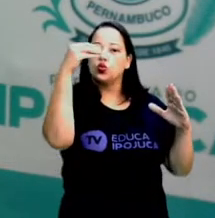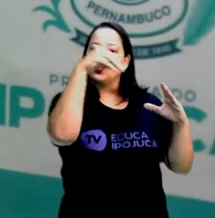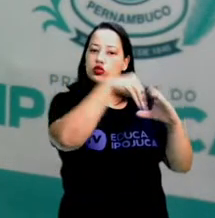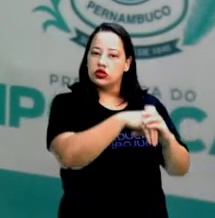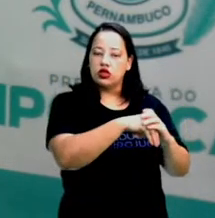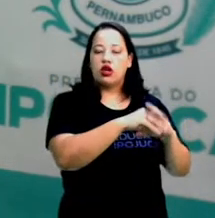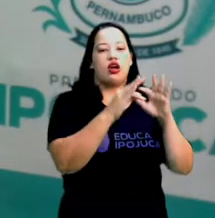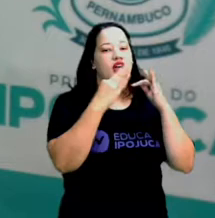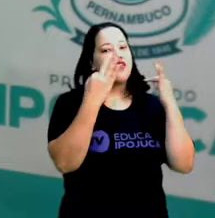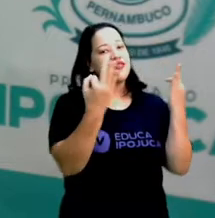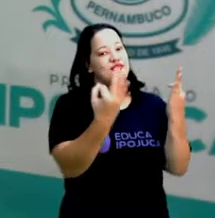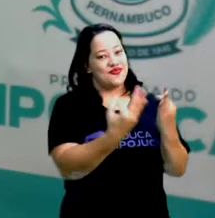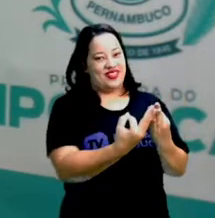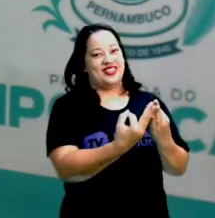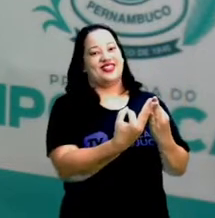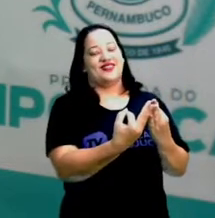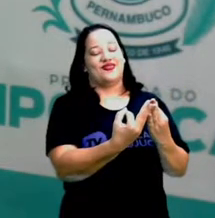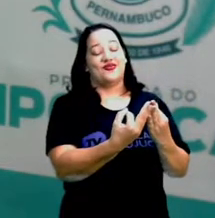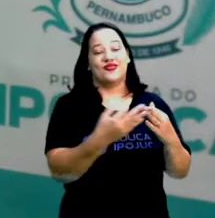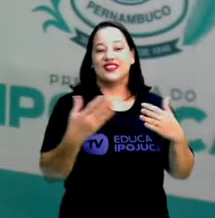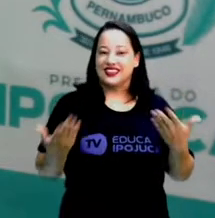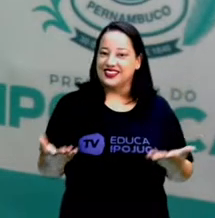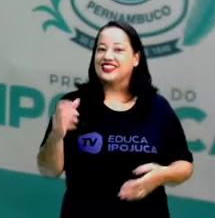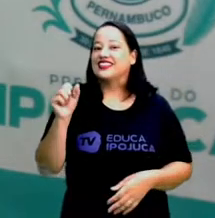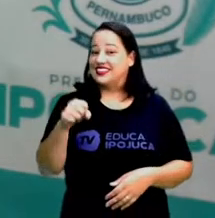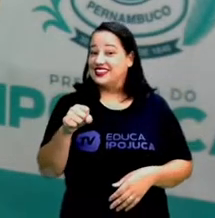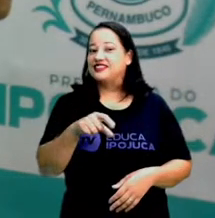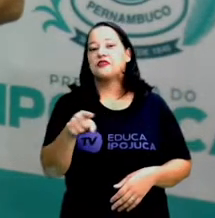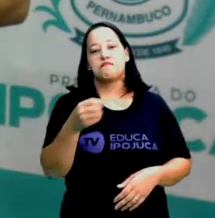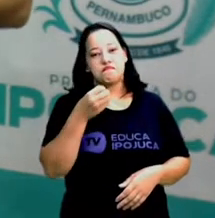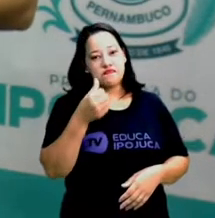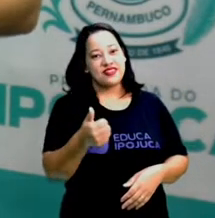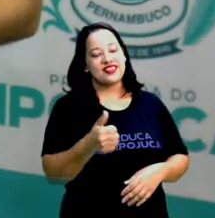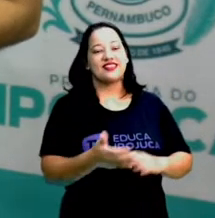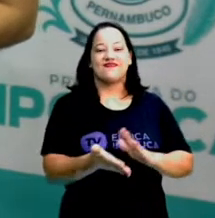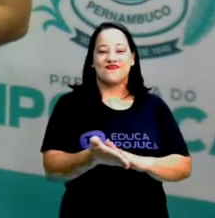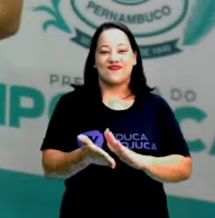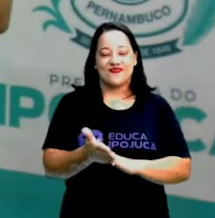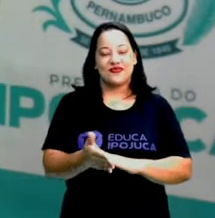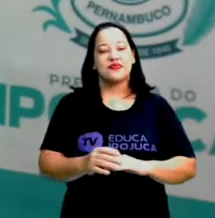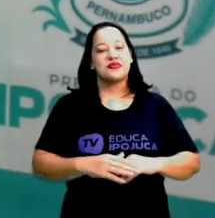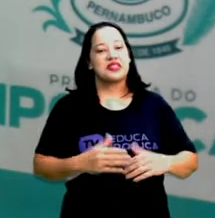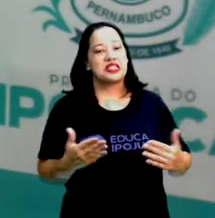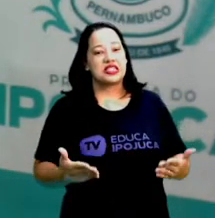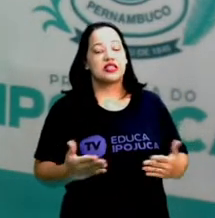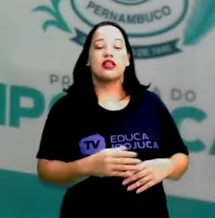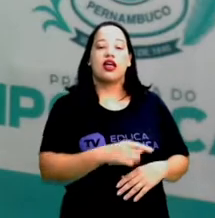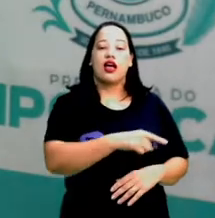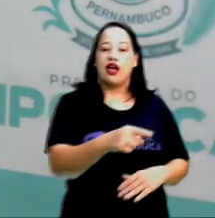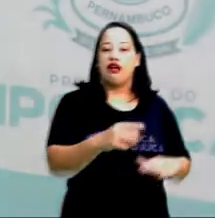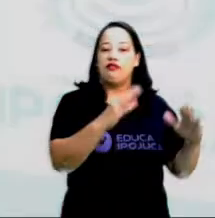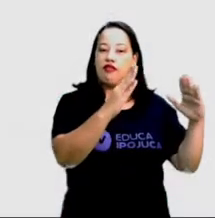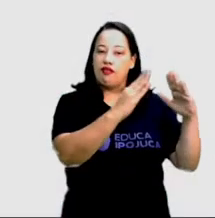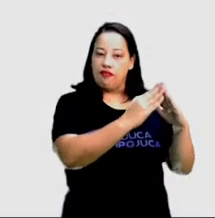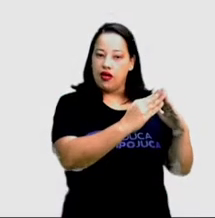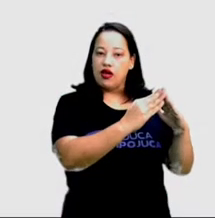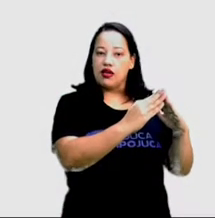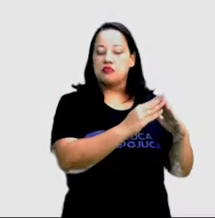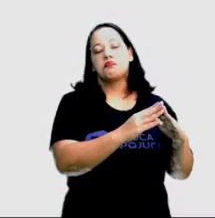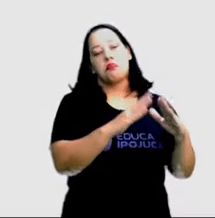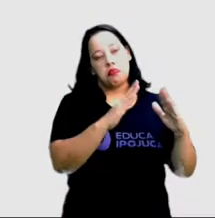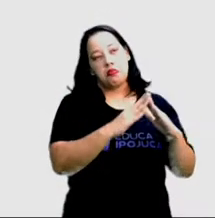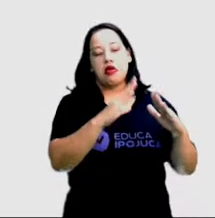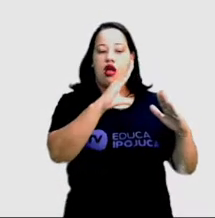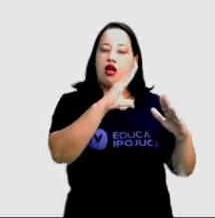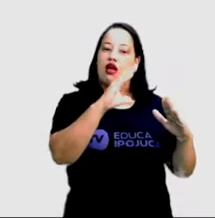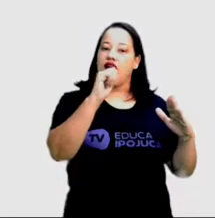seus familiares? Sim? Muito bem! Então, as moradias, elas podem ser conhecidas como